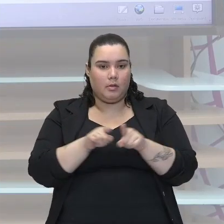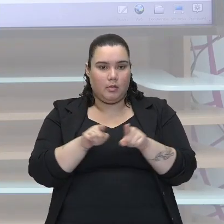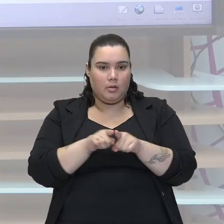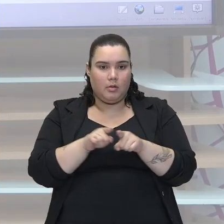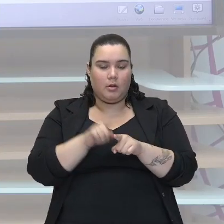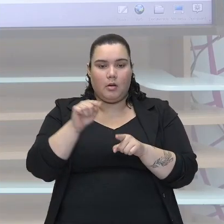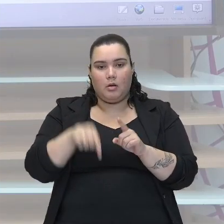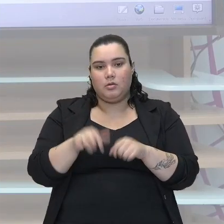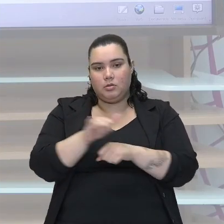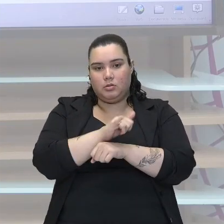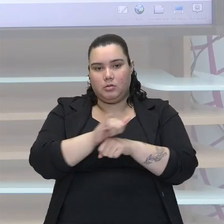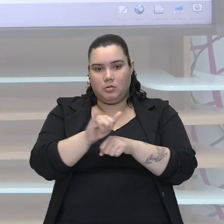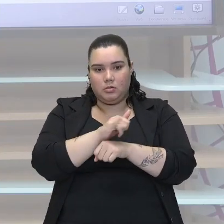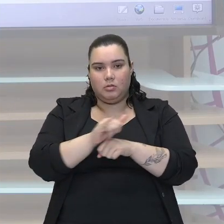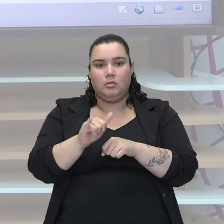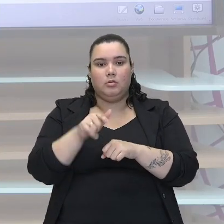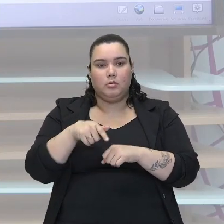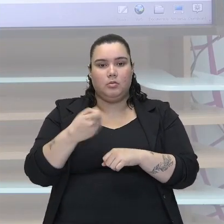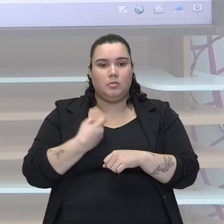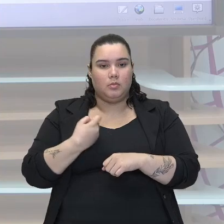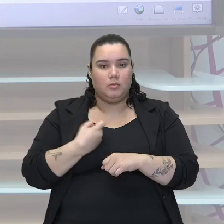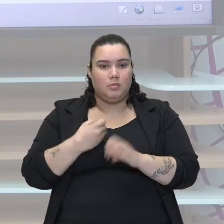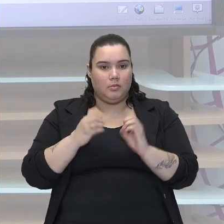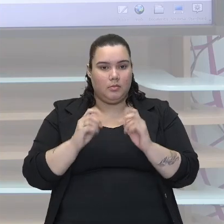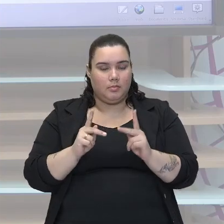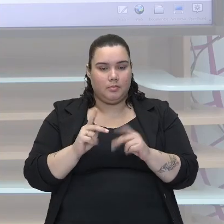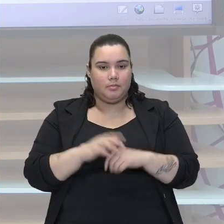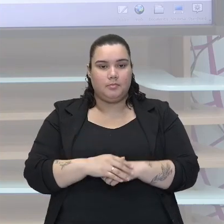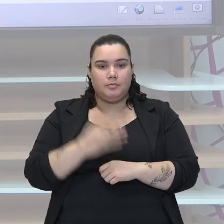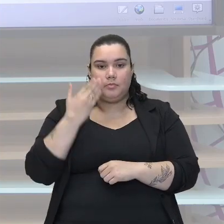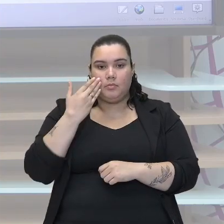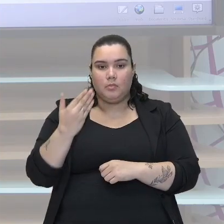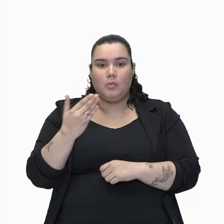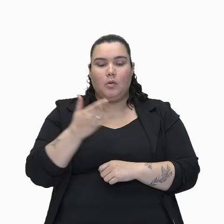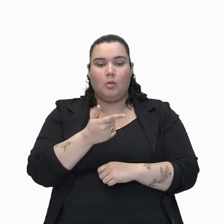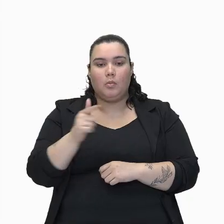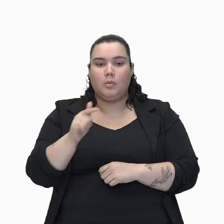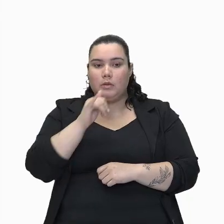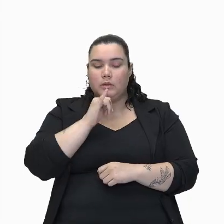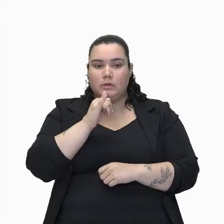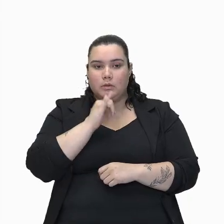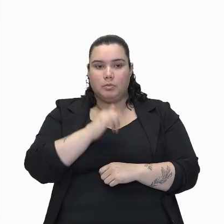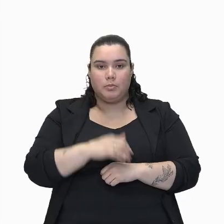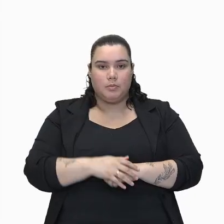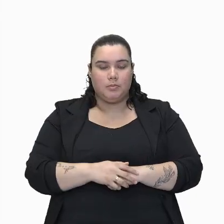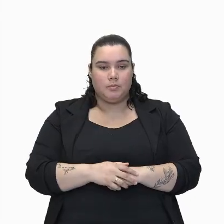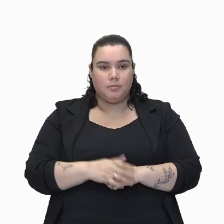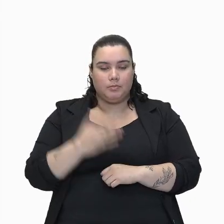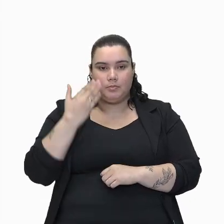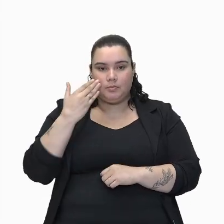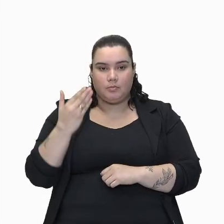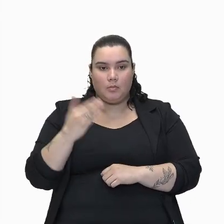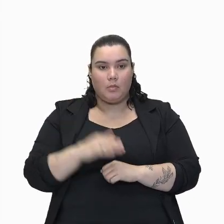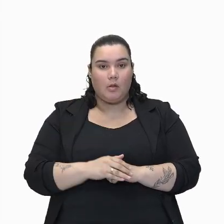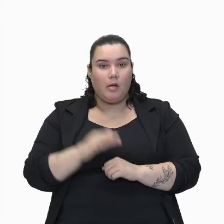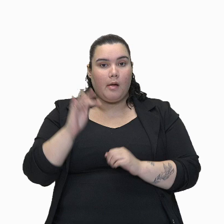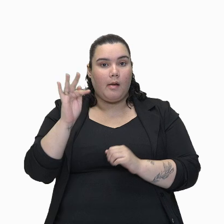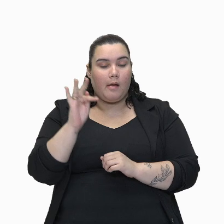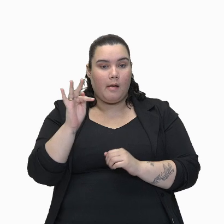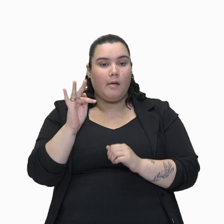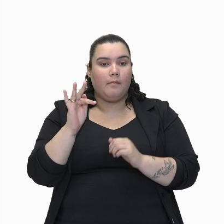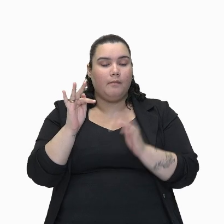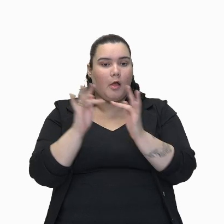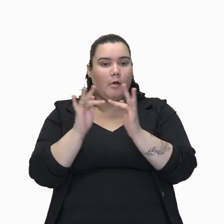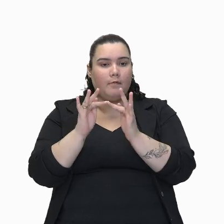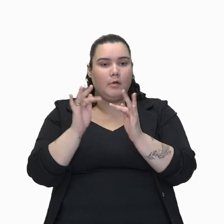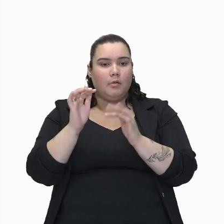uma maneira da gente escrever um número. Vejam agora nosso próximo exemplo. Temos a função f de x igual